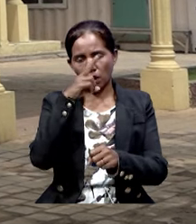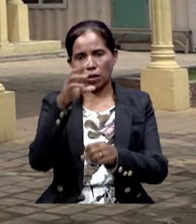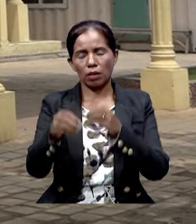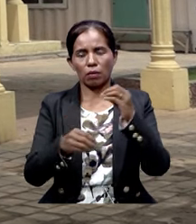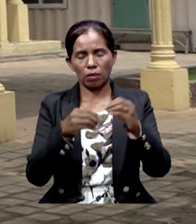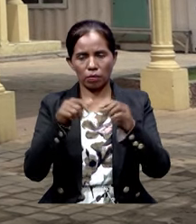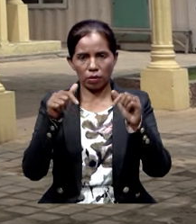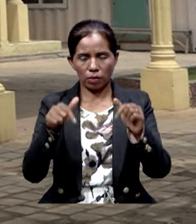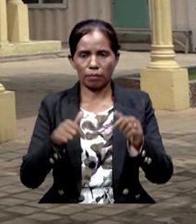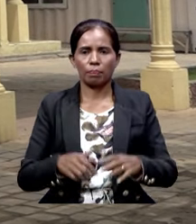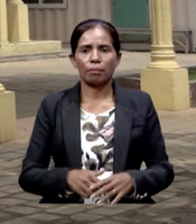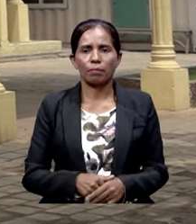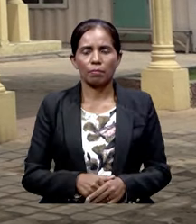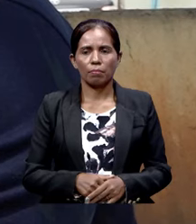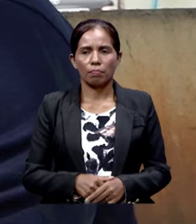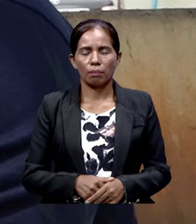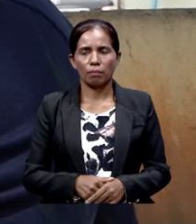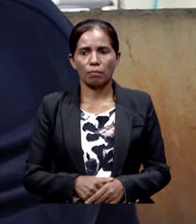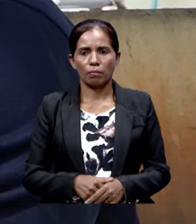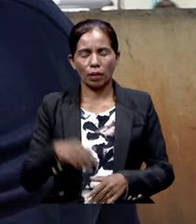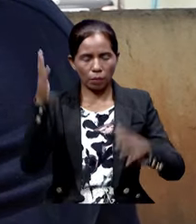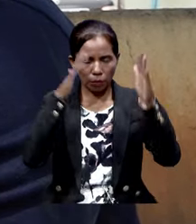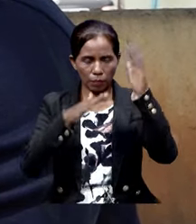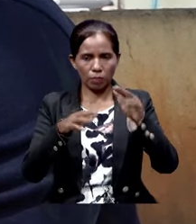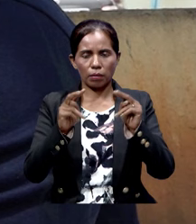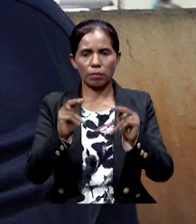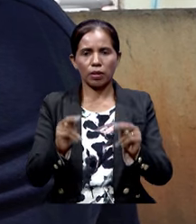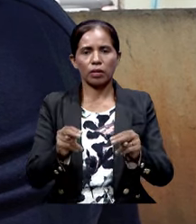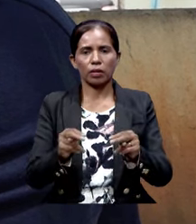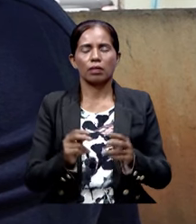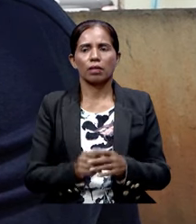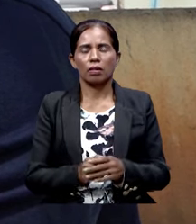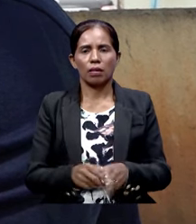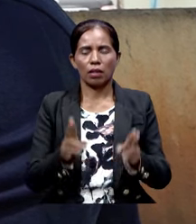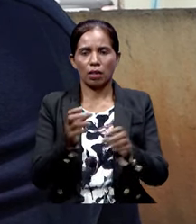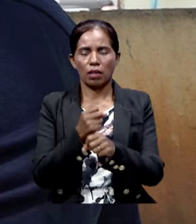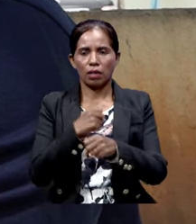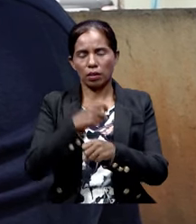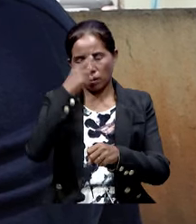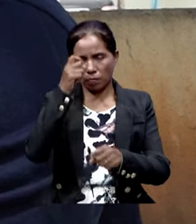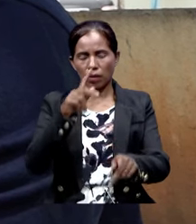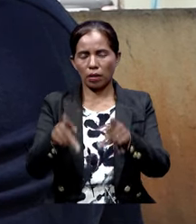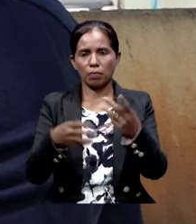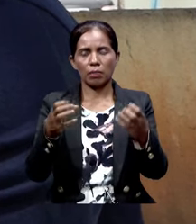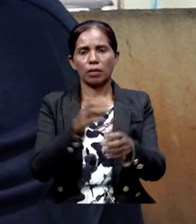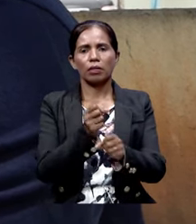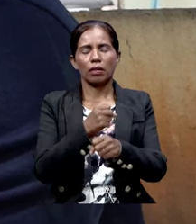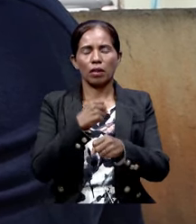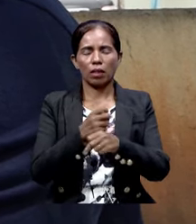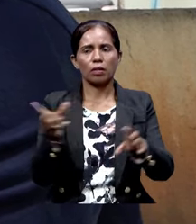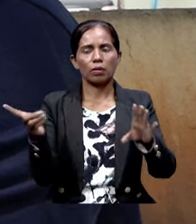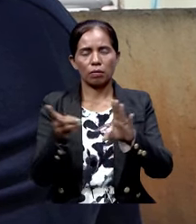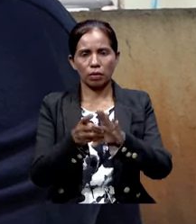assunto refere. Problema NB, mas precisa resolver urgente também, mas para que tu trata documentos,